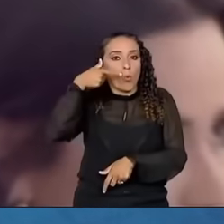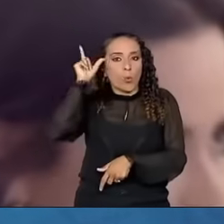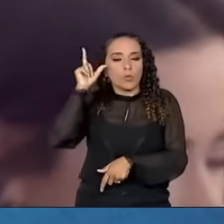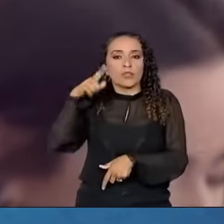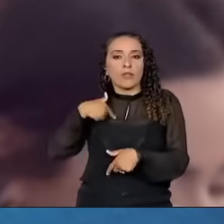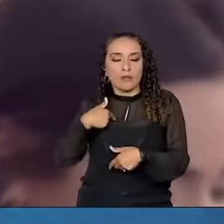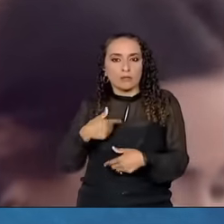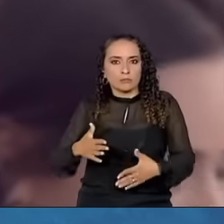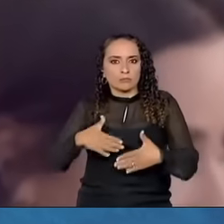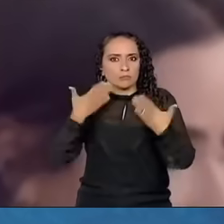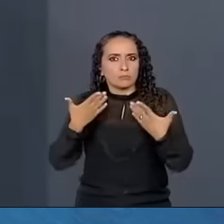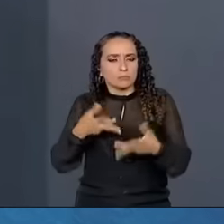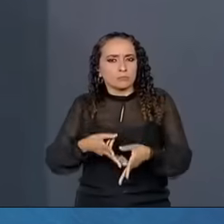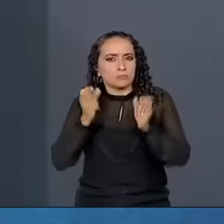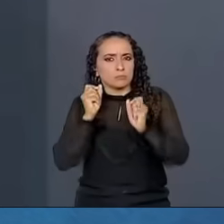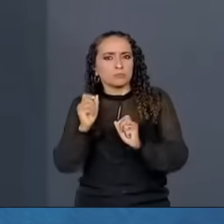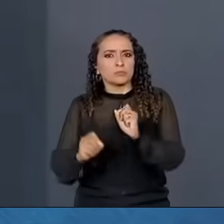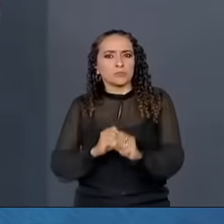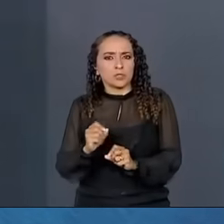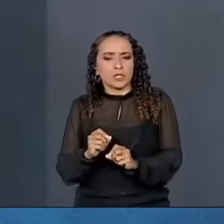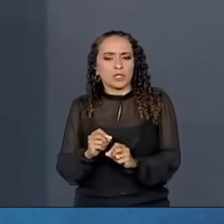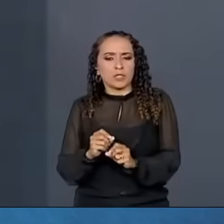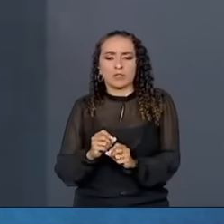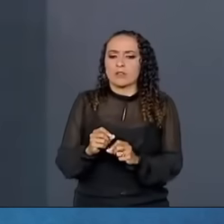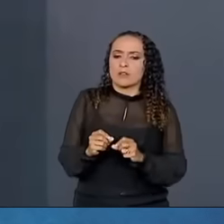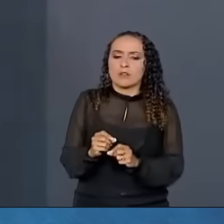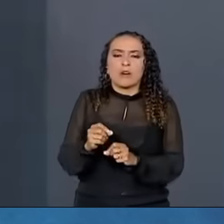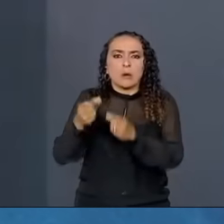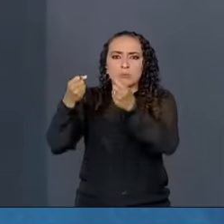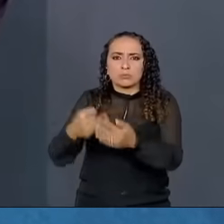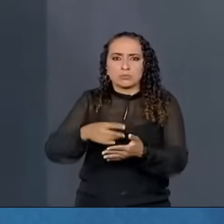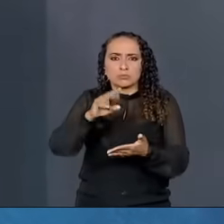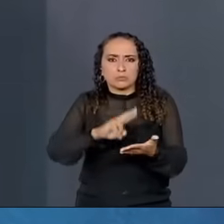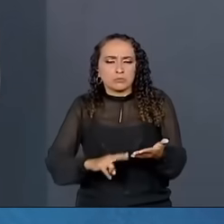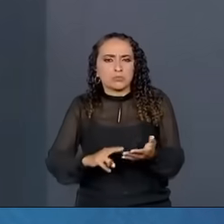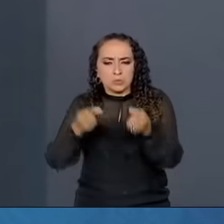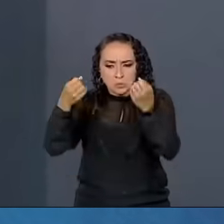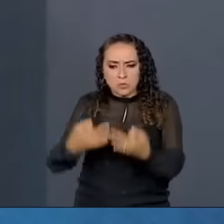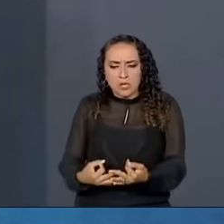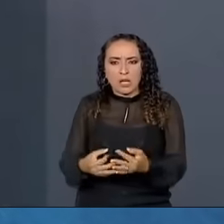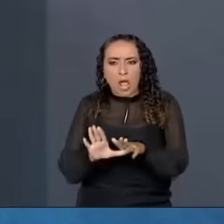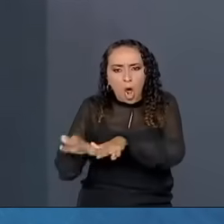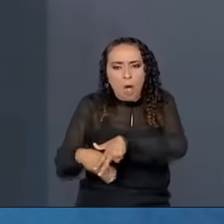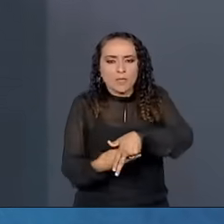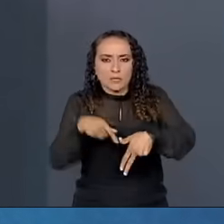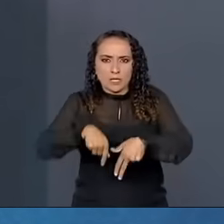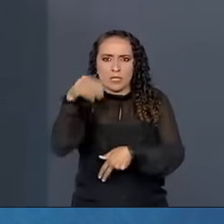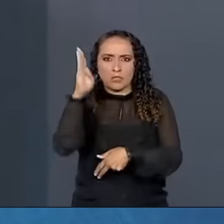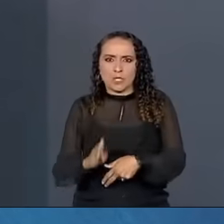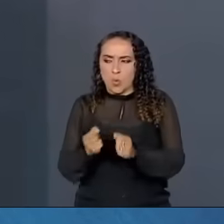com espanto, vi um atípico, anômalo relatório dizendo que a corrupção no Brasil